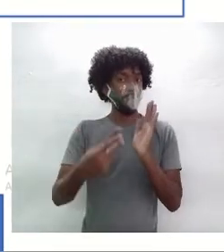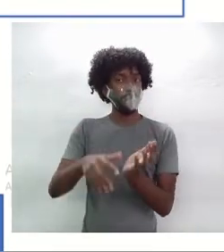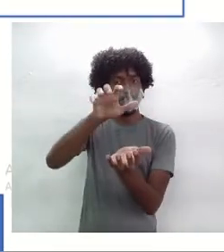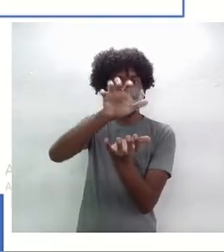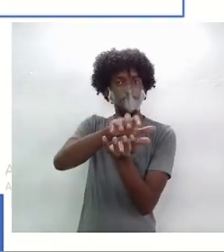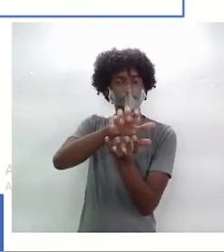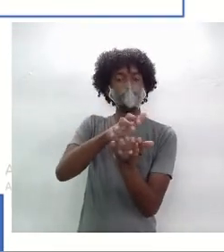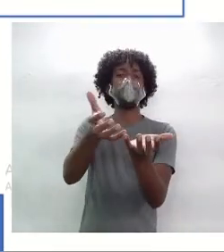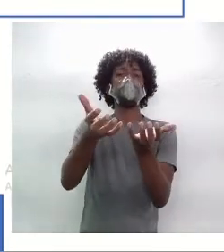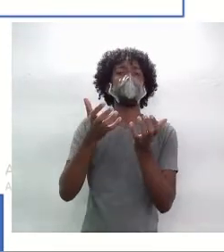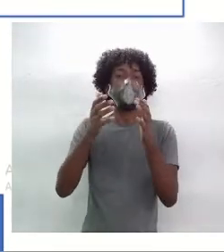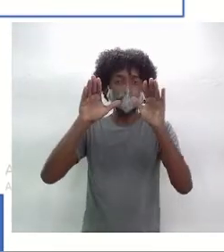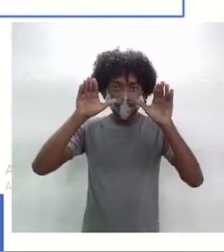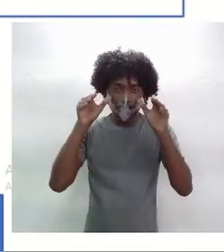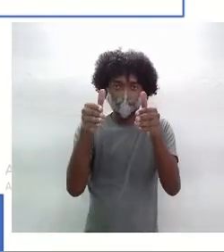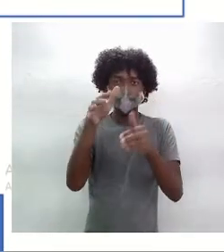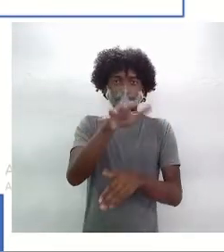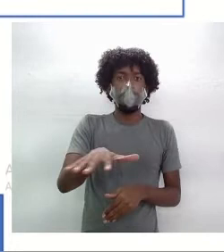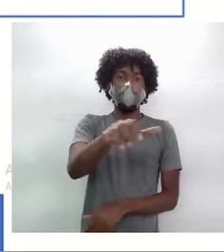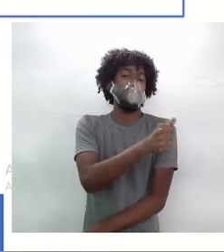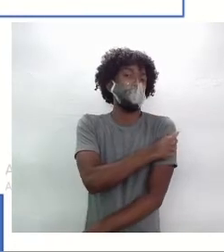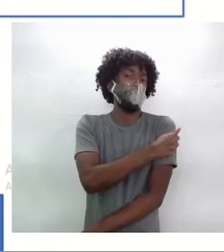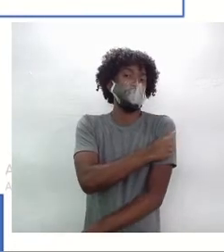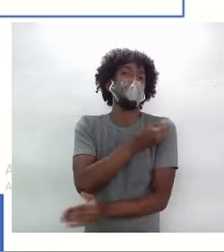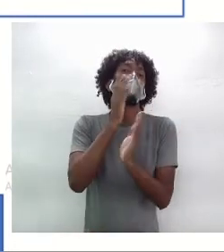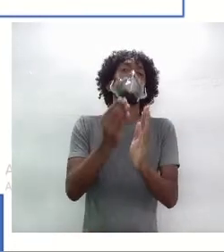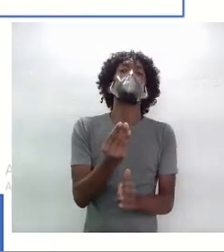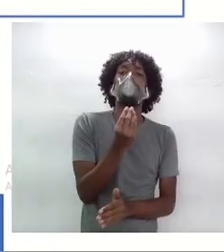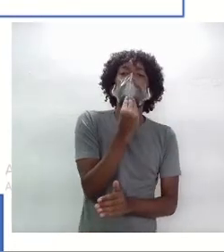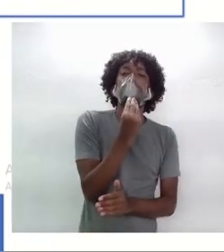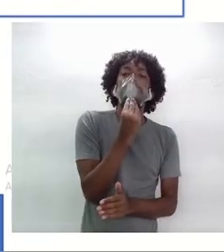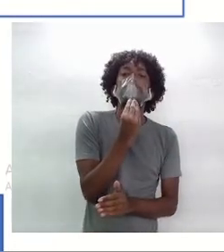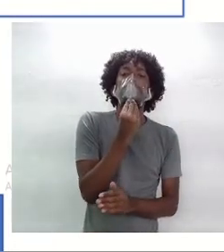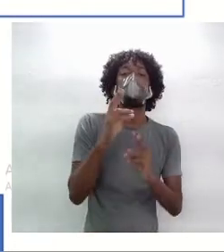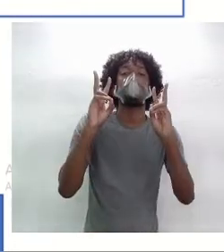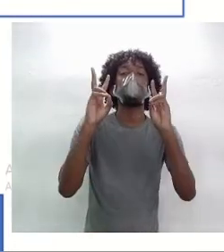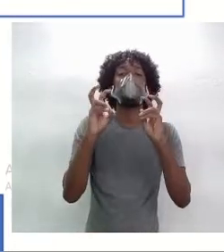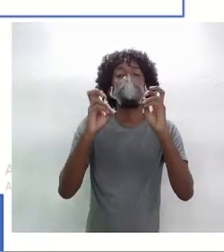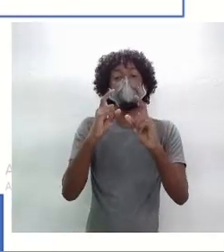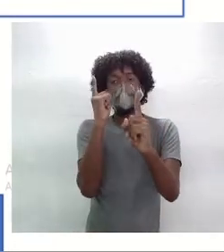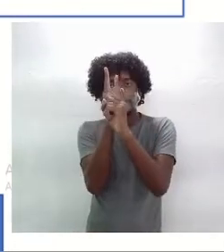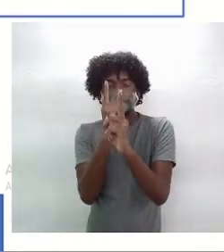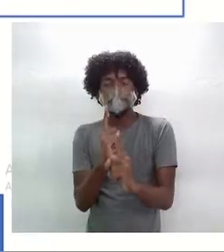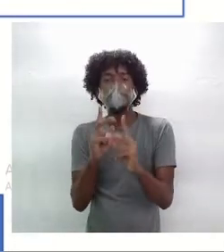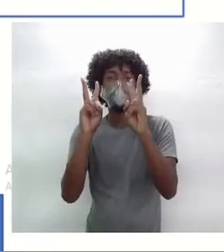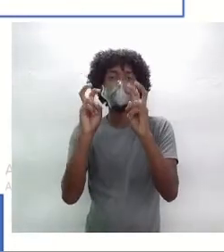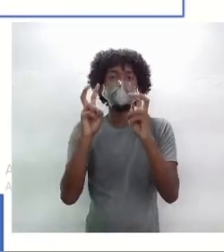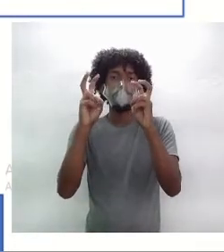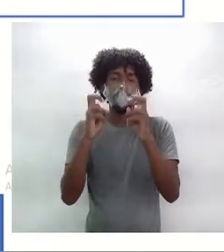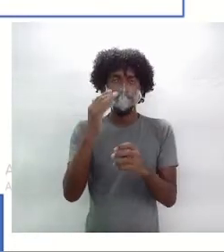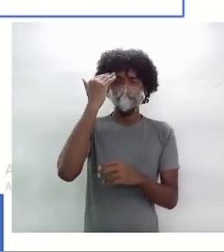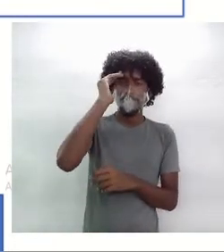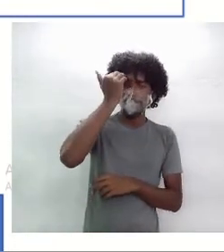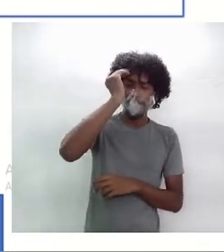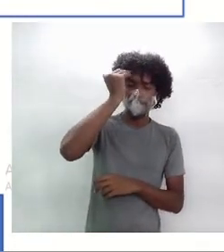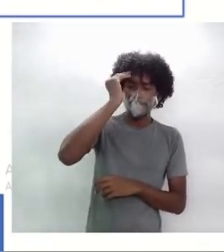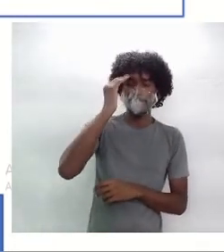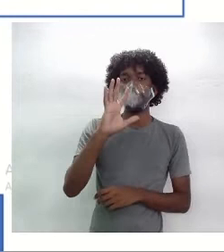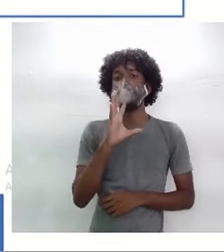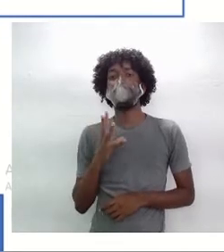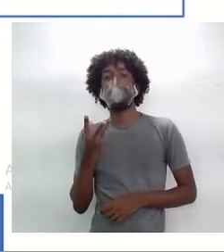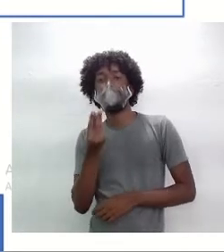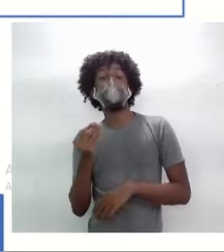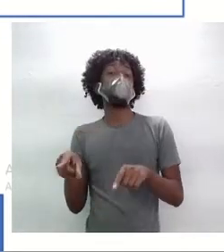visa dar aos estudantes a oportunidade de identificação, entendimento, conhecimento